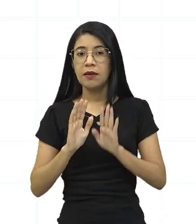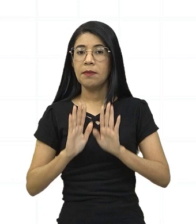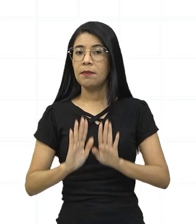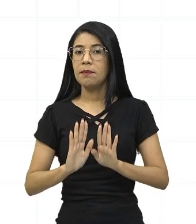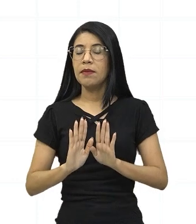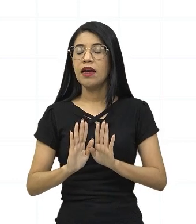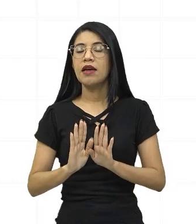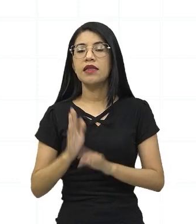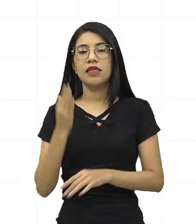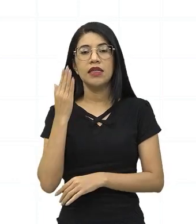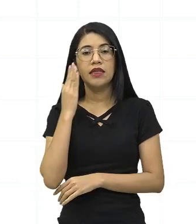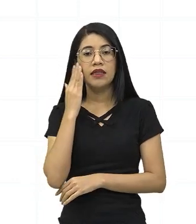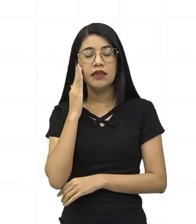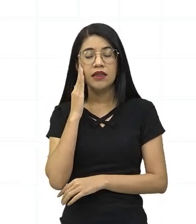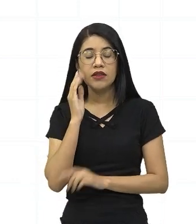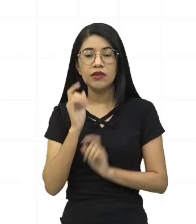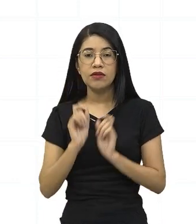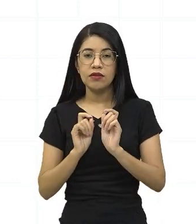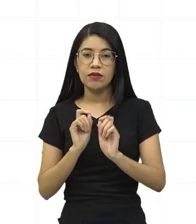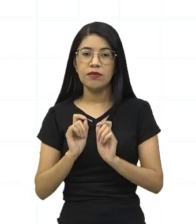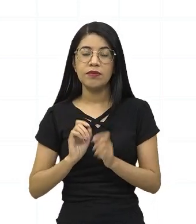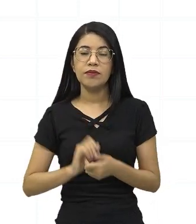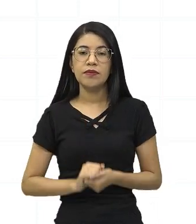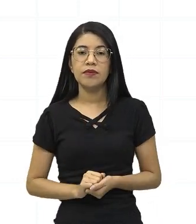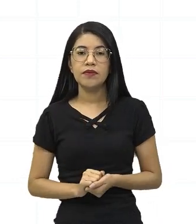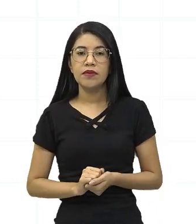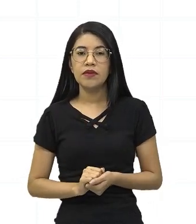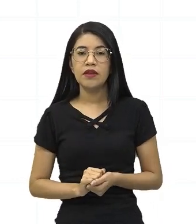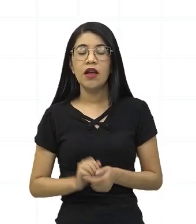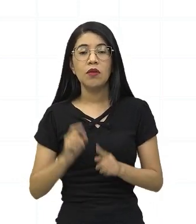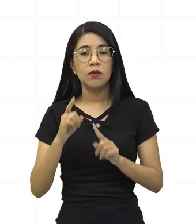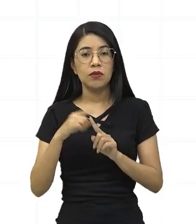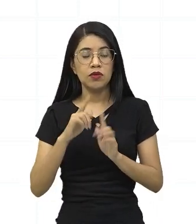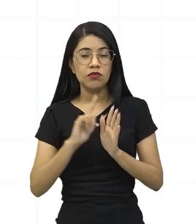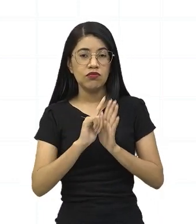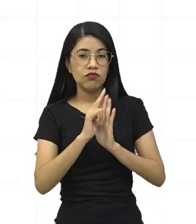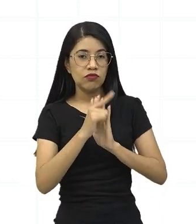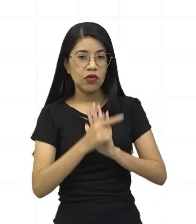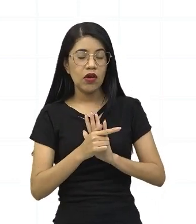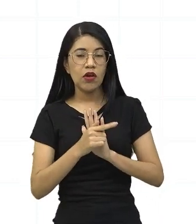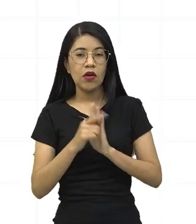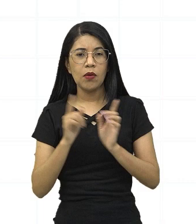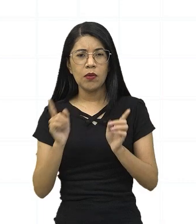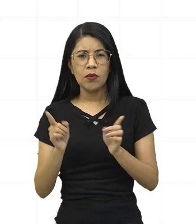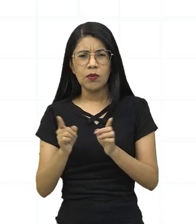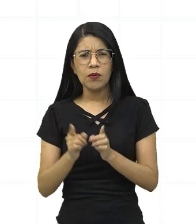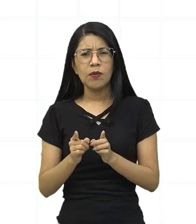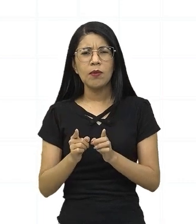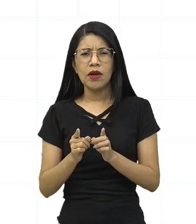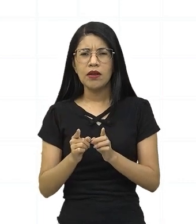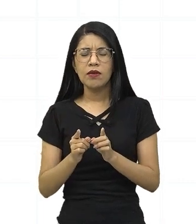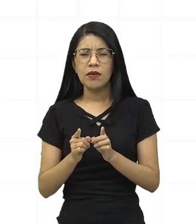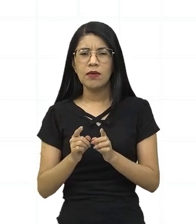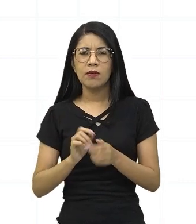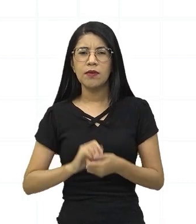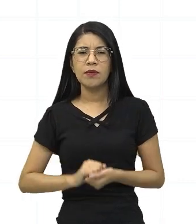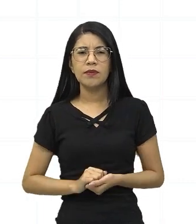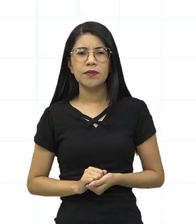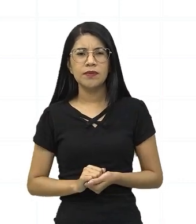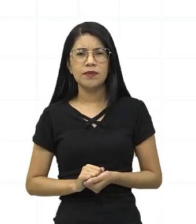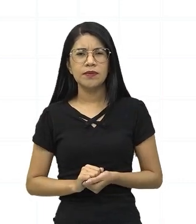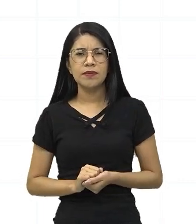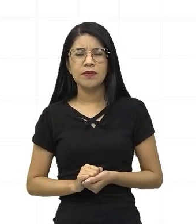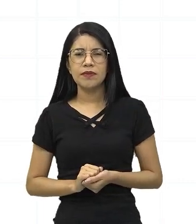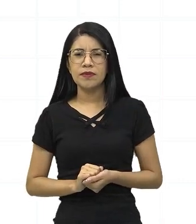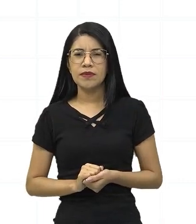nós entendemos que é um gênero textual de extensão menor que o conto, certo?